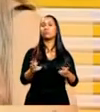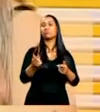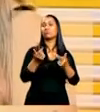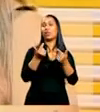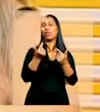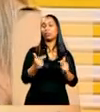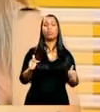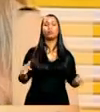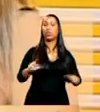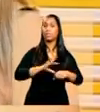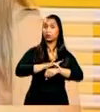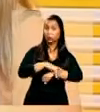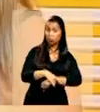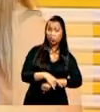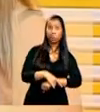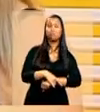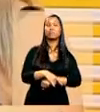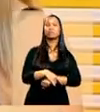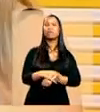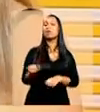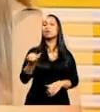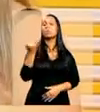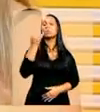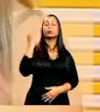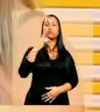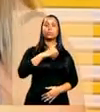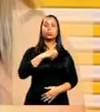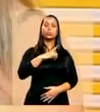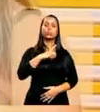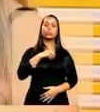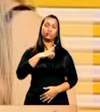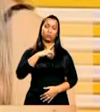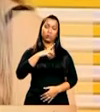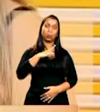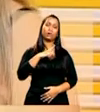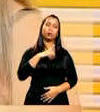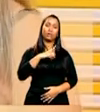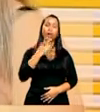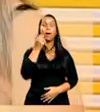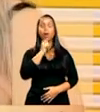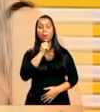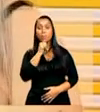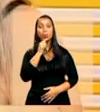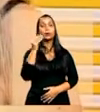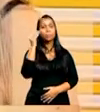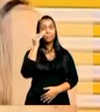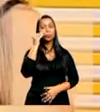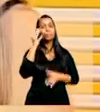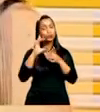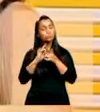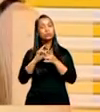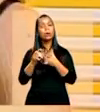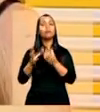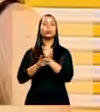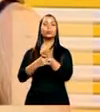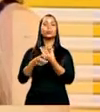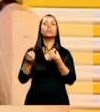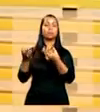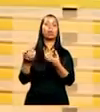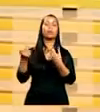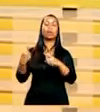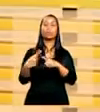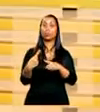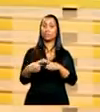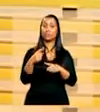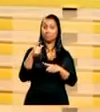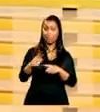não tenha essa segurança, é importante a colônia, é importante que a mãe tente passar essa segurança, porque